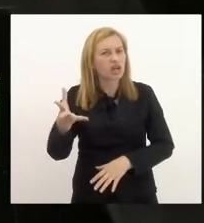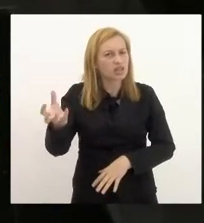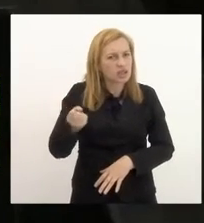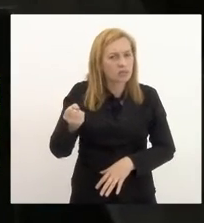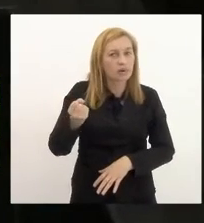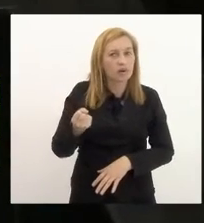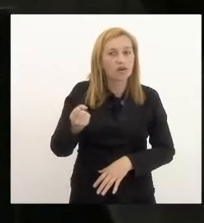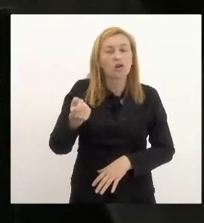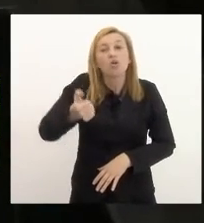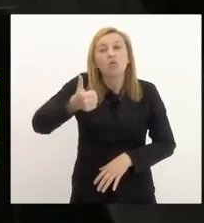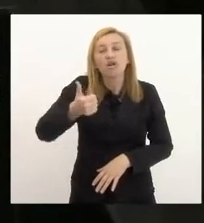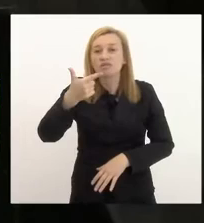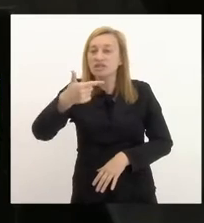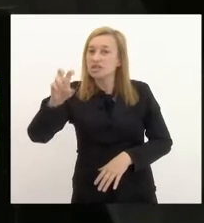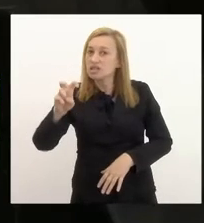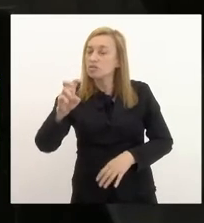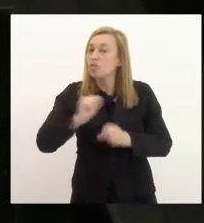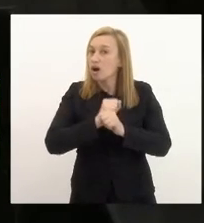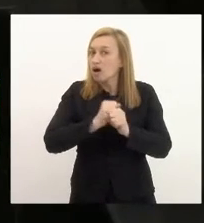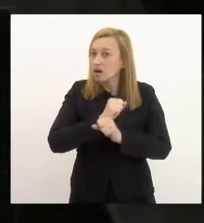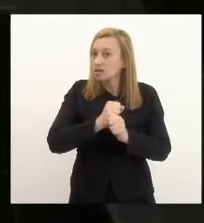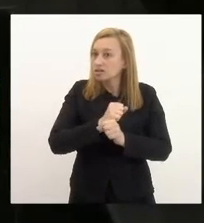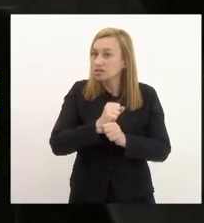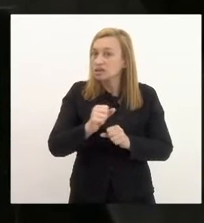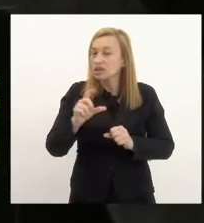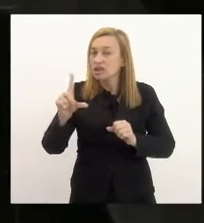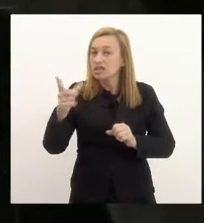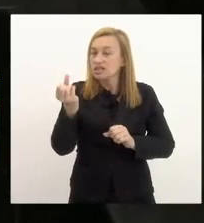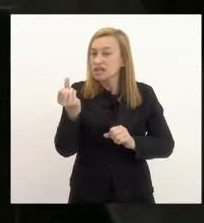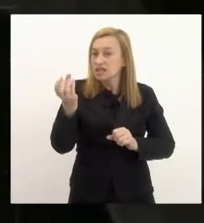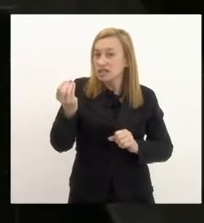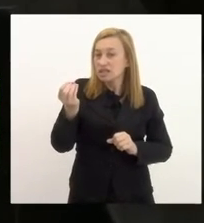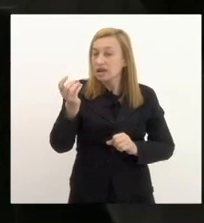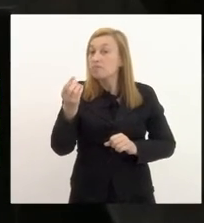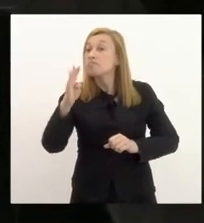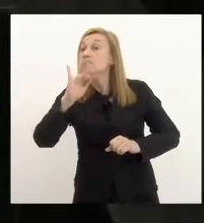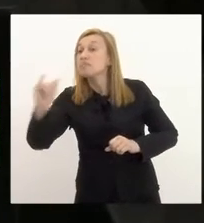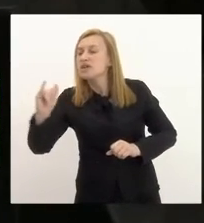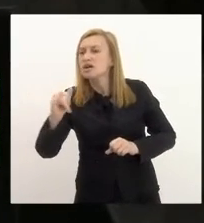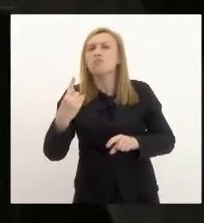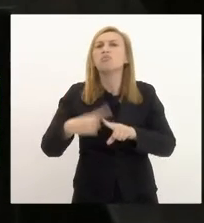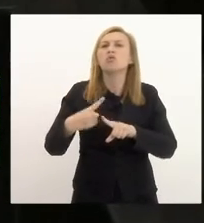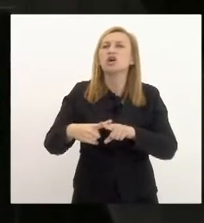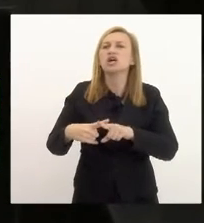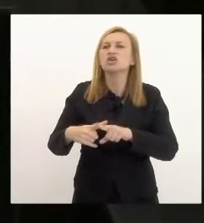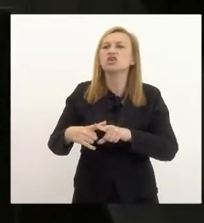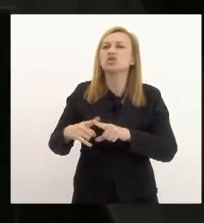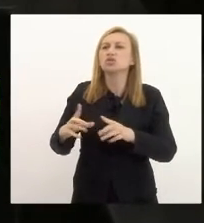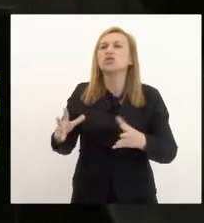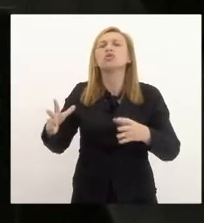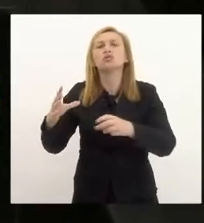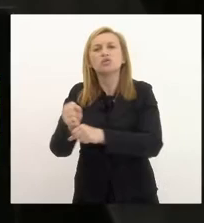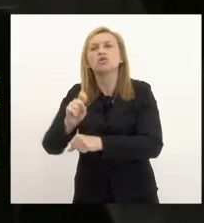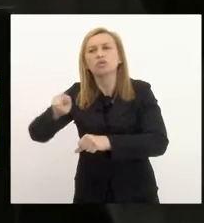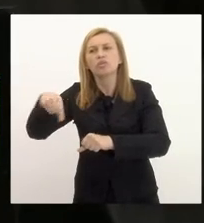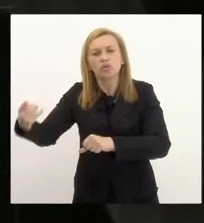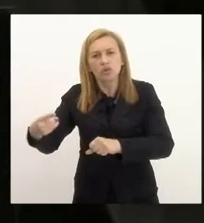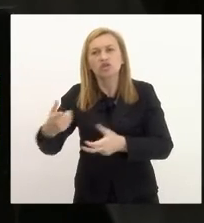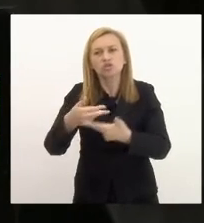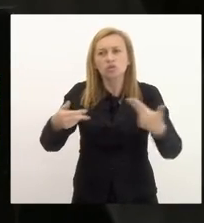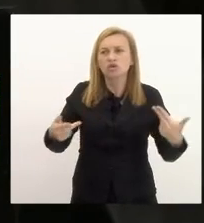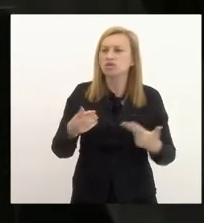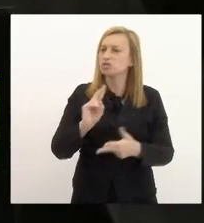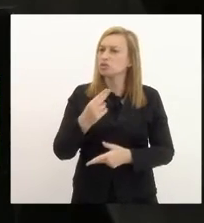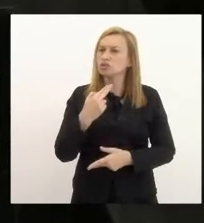Provavelmente em quase 25 anos de vigência da lei kandir é de Quase 60 mil no Rio de Janeiro Então porque a gente não coloca outras coisas sobre a mesa então a gente